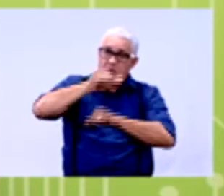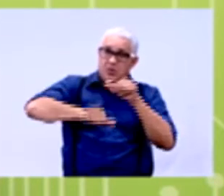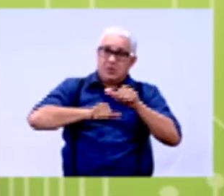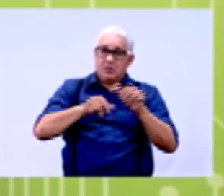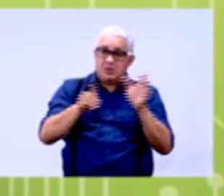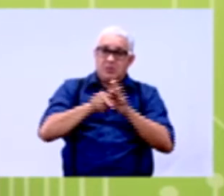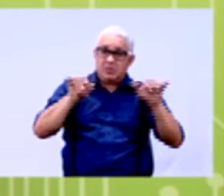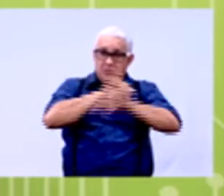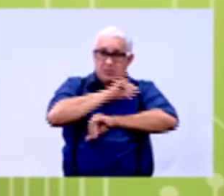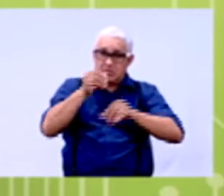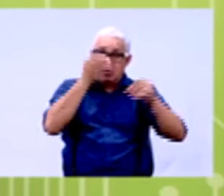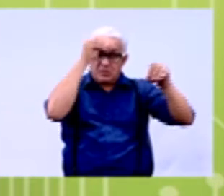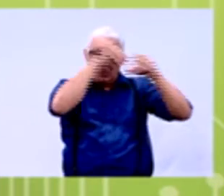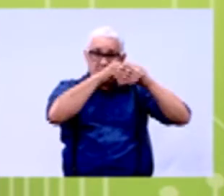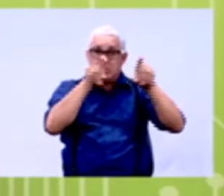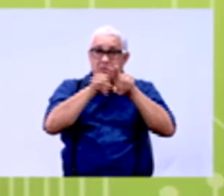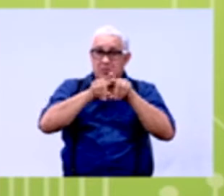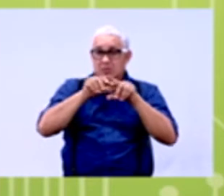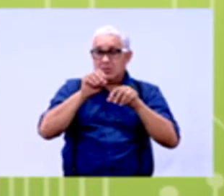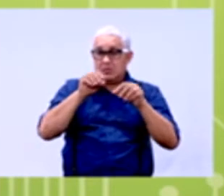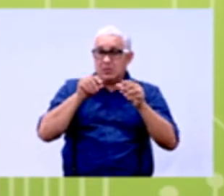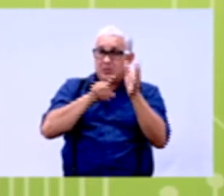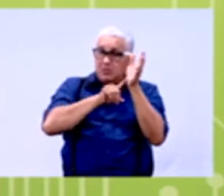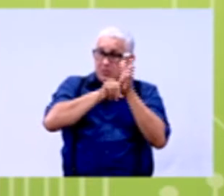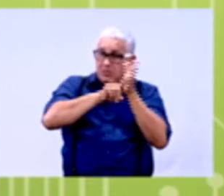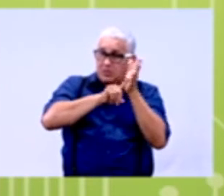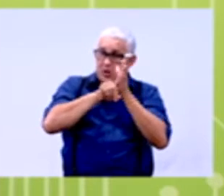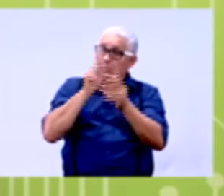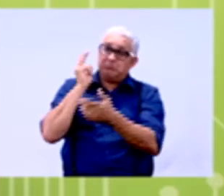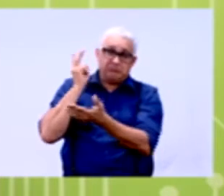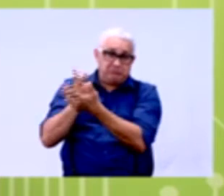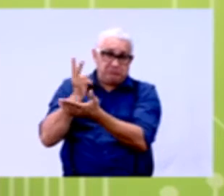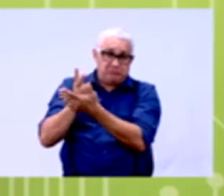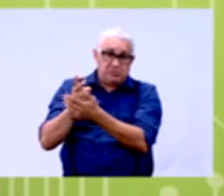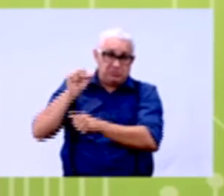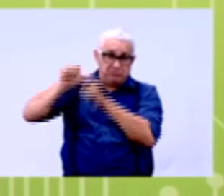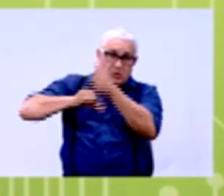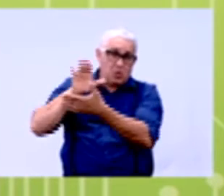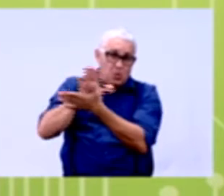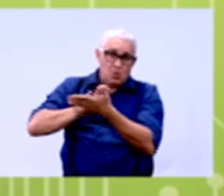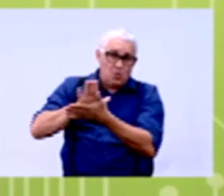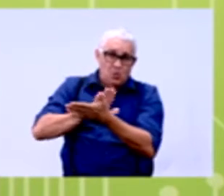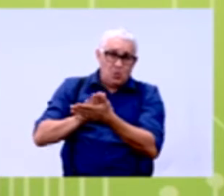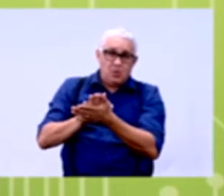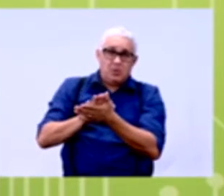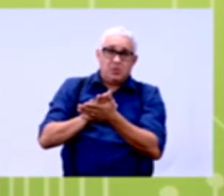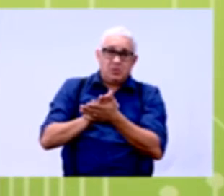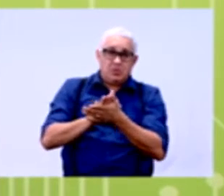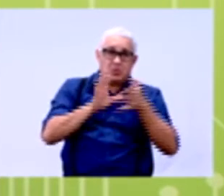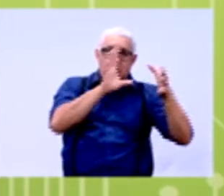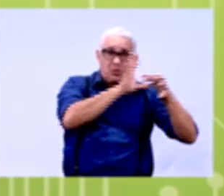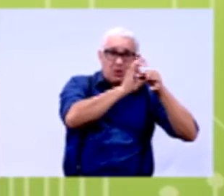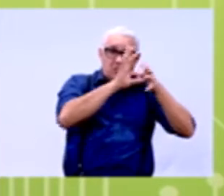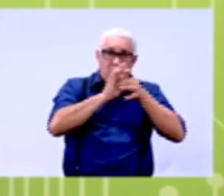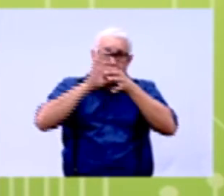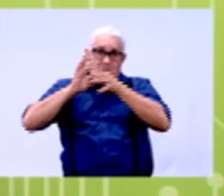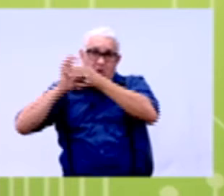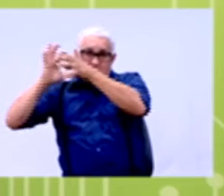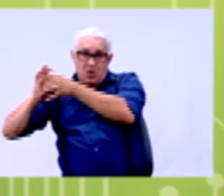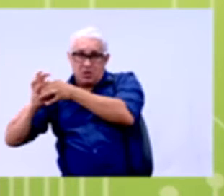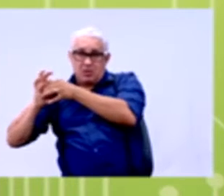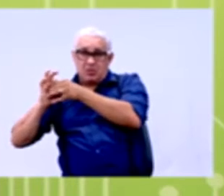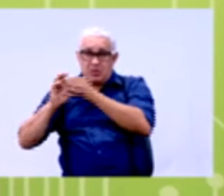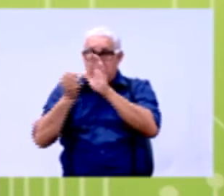que está armazenada. E a consulta que não muda o estado. Então, o conjunto das operações e consultas de